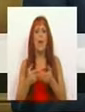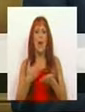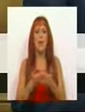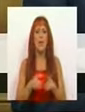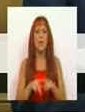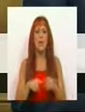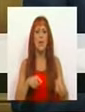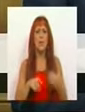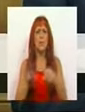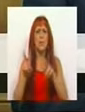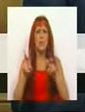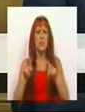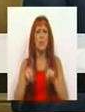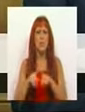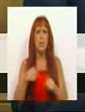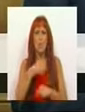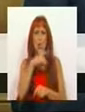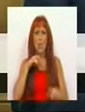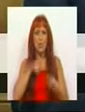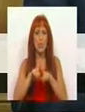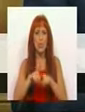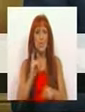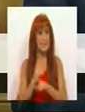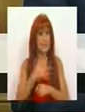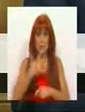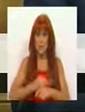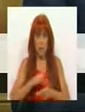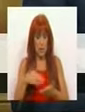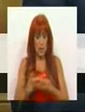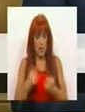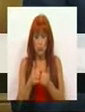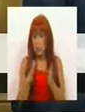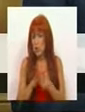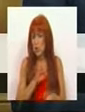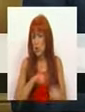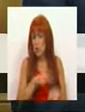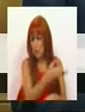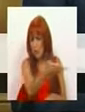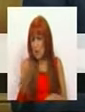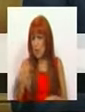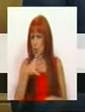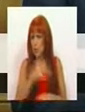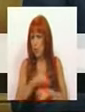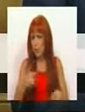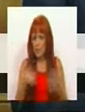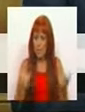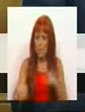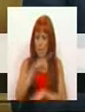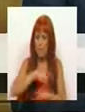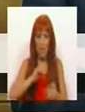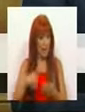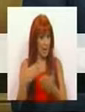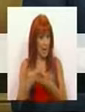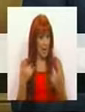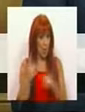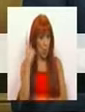atribuição dos títulos, Sr. Deputado, o compromisso político mantém-se por inteiro e passa por todos os senhores deputados. Eu explico porquê. Para podermos